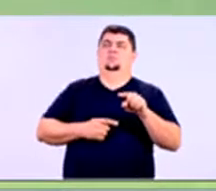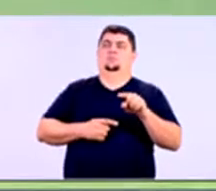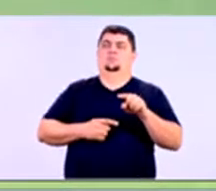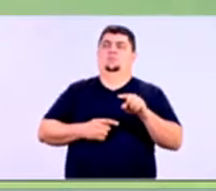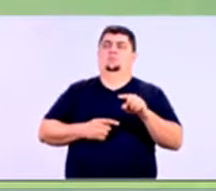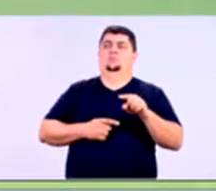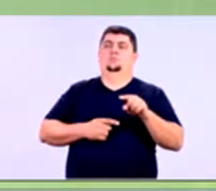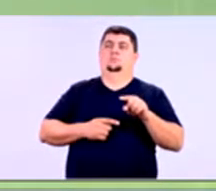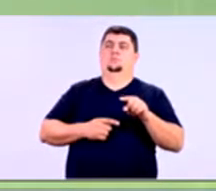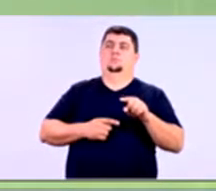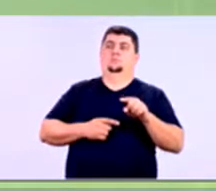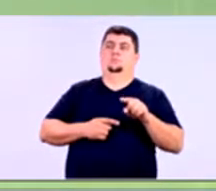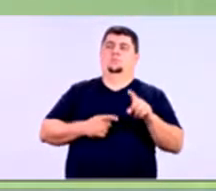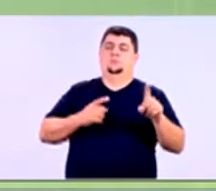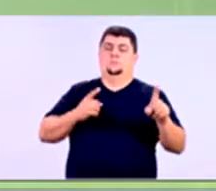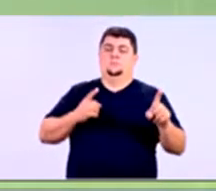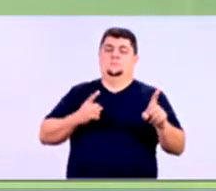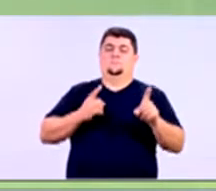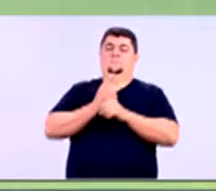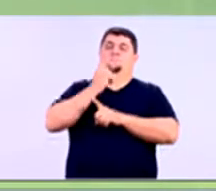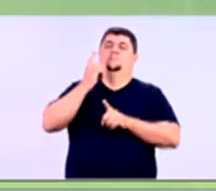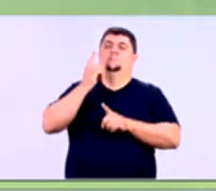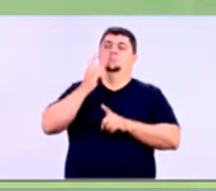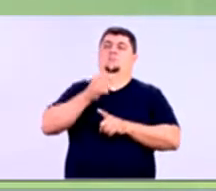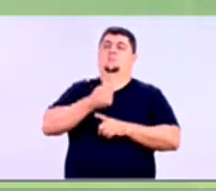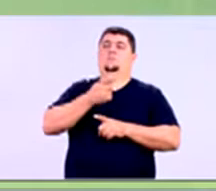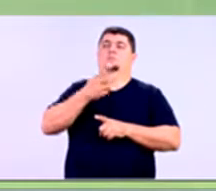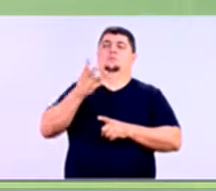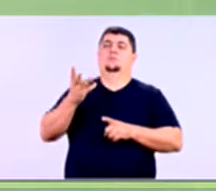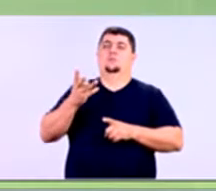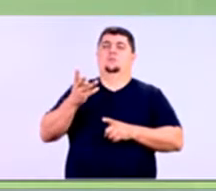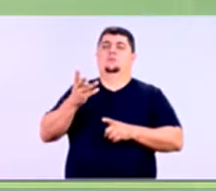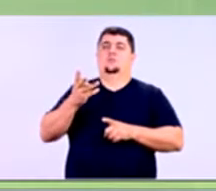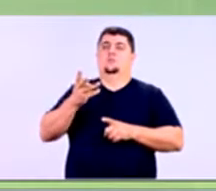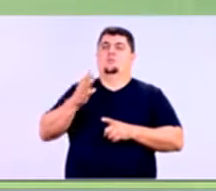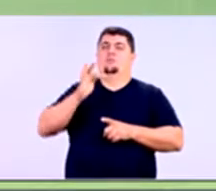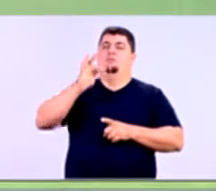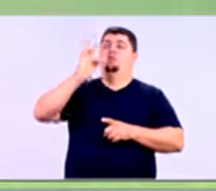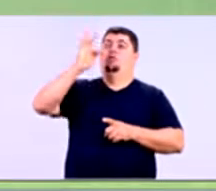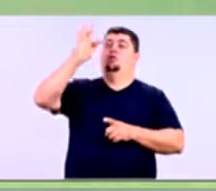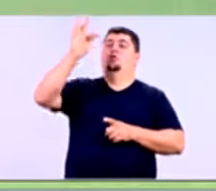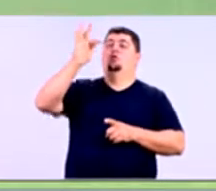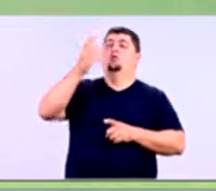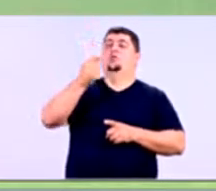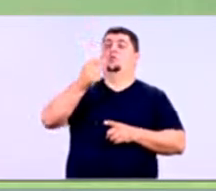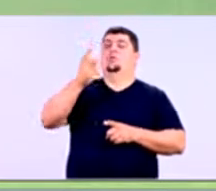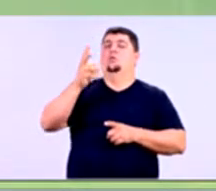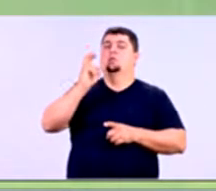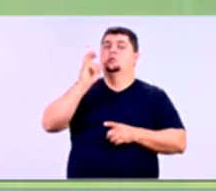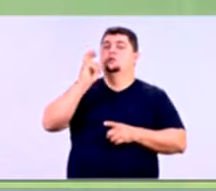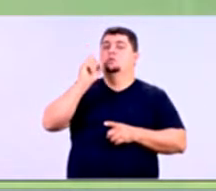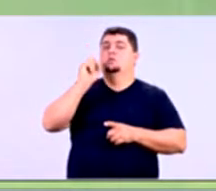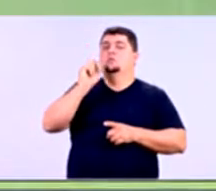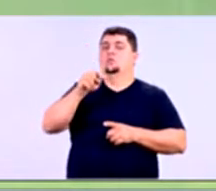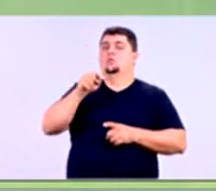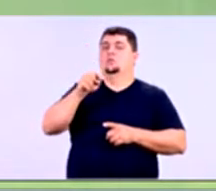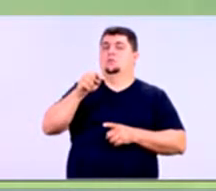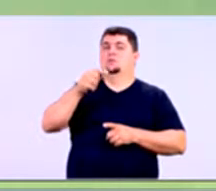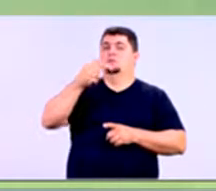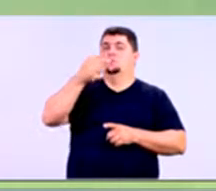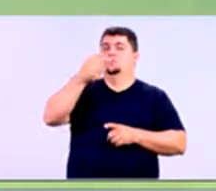e descubro que o meu valor futuro é